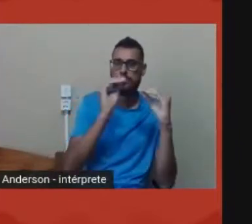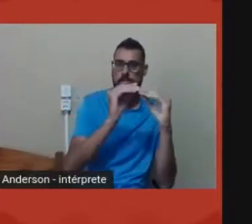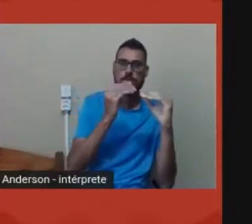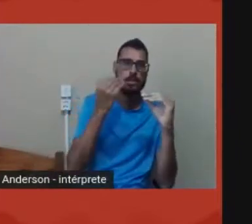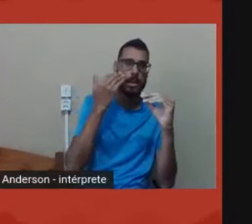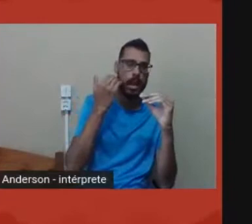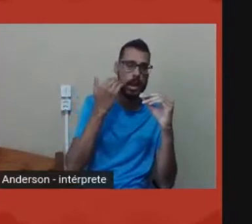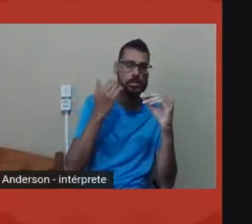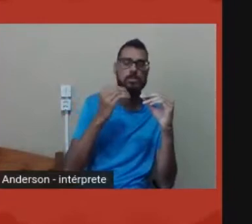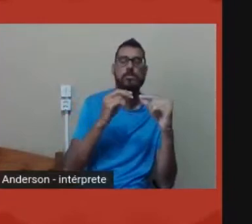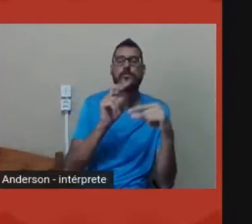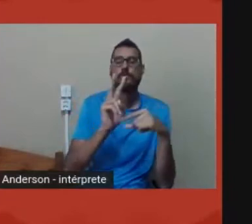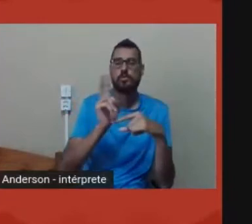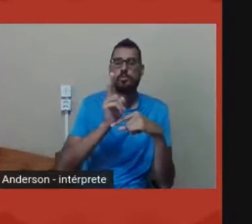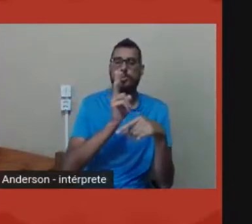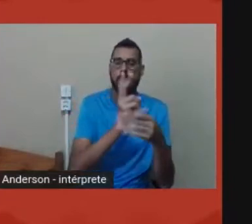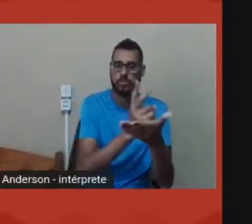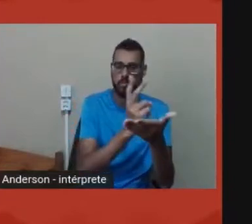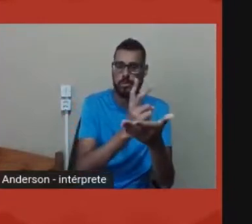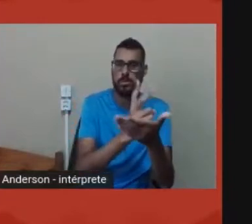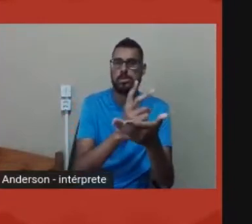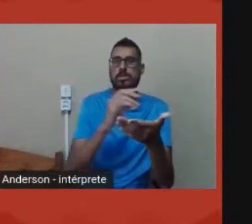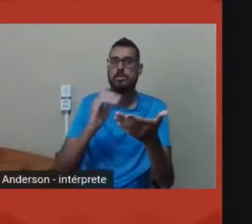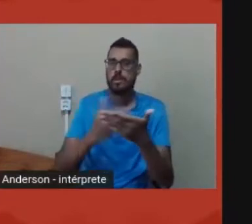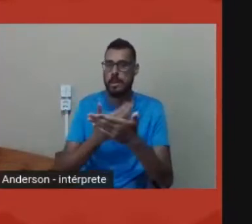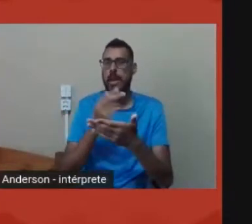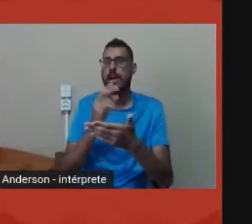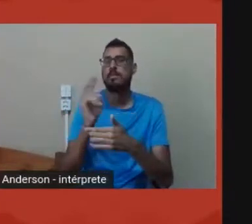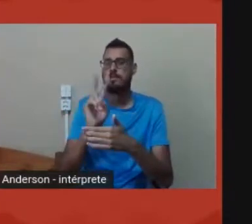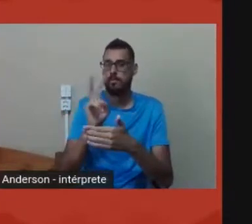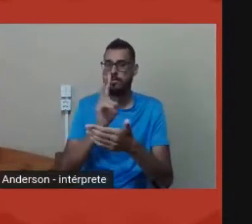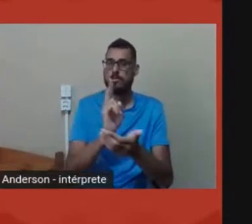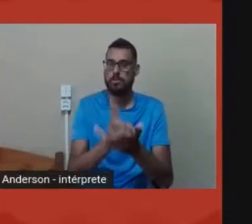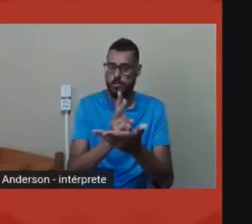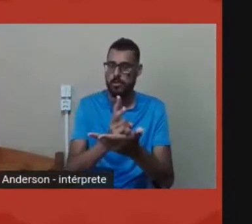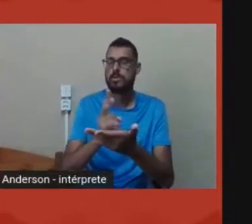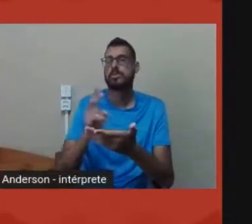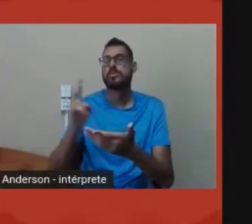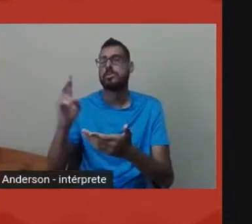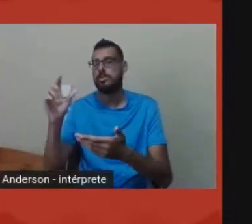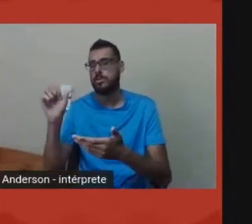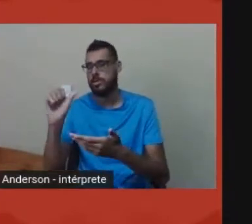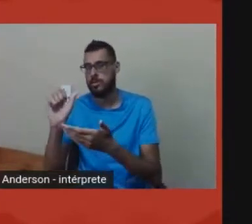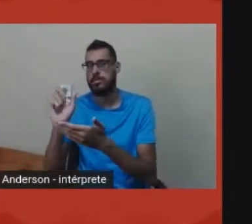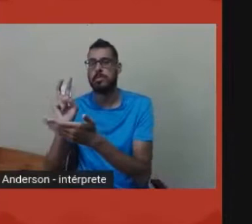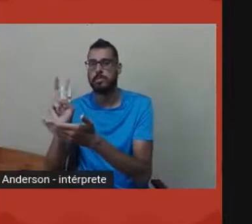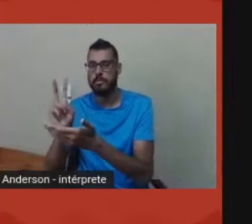gatos, volume constante, mingau, volume constante, líquido, volume constante. Gatos,